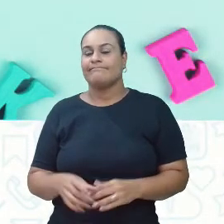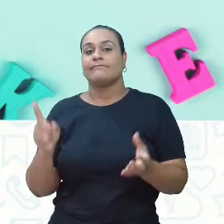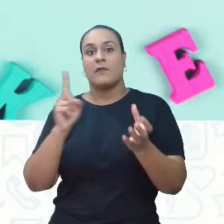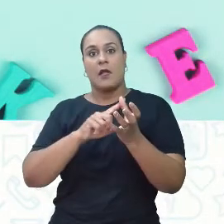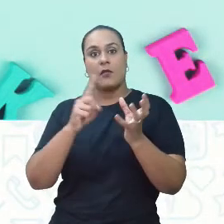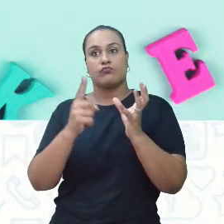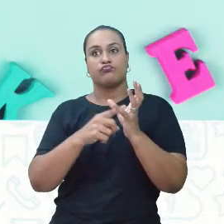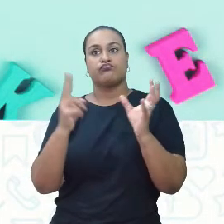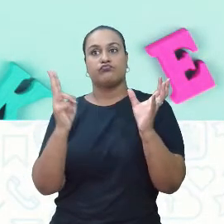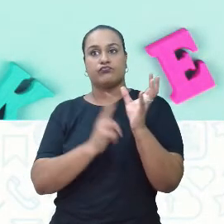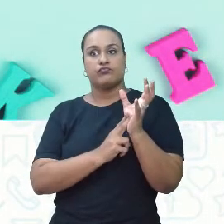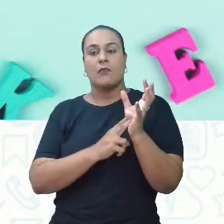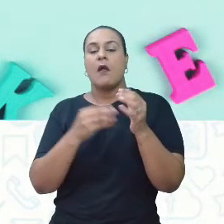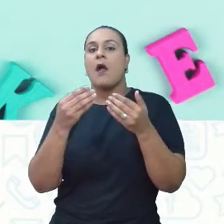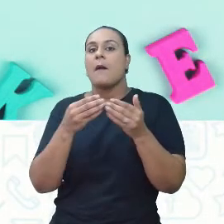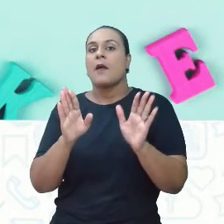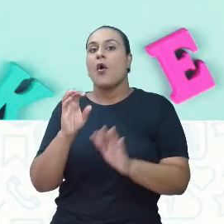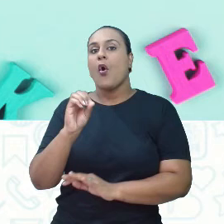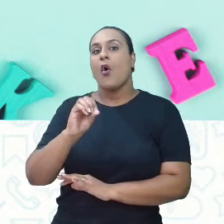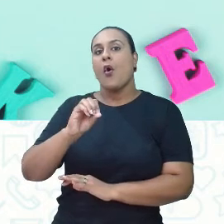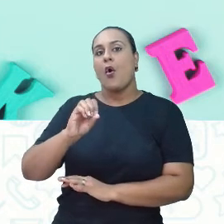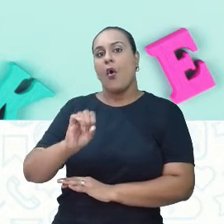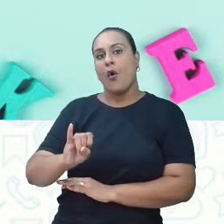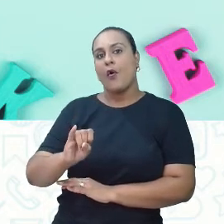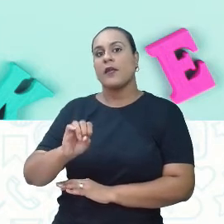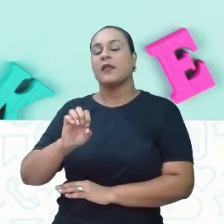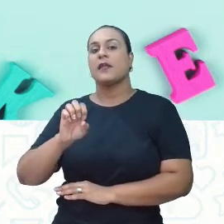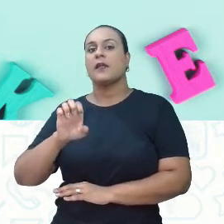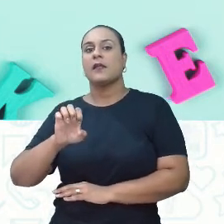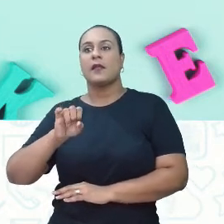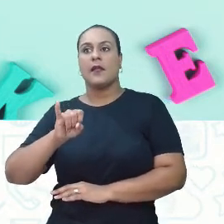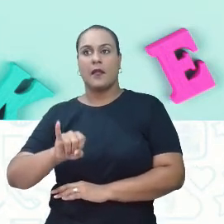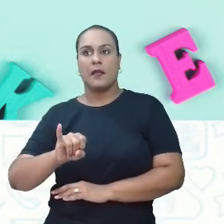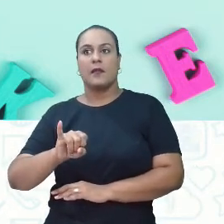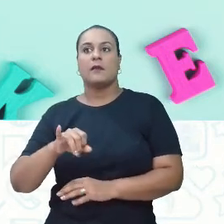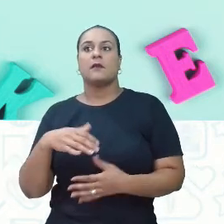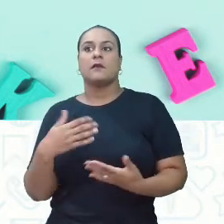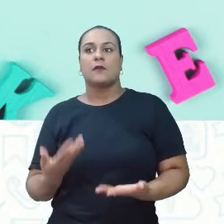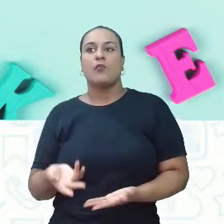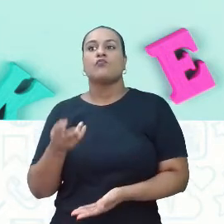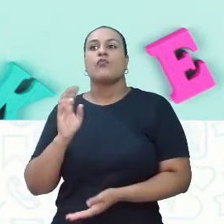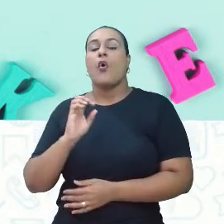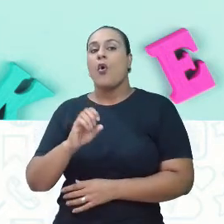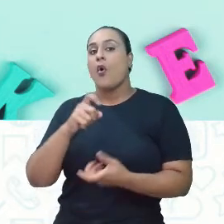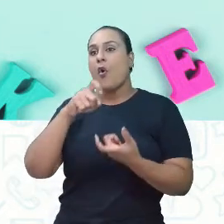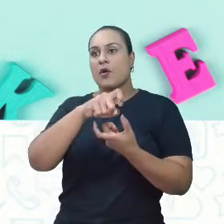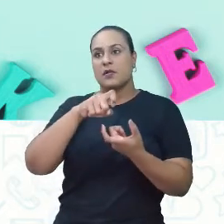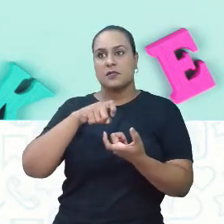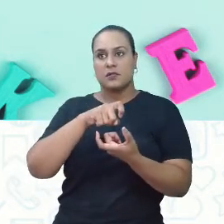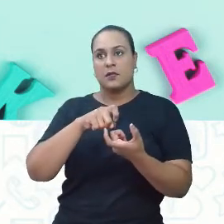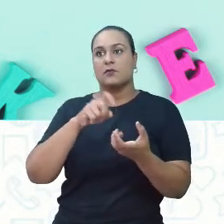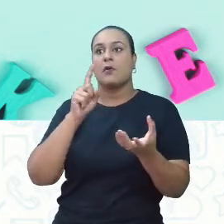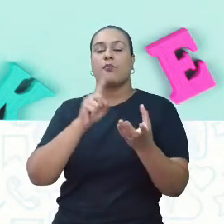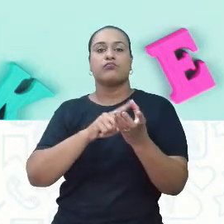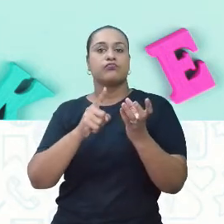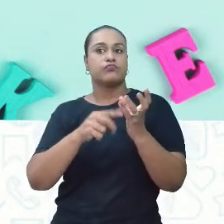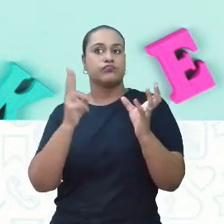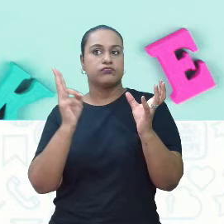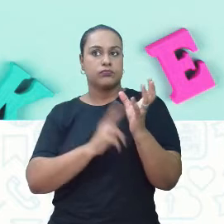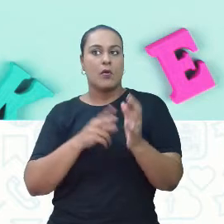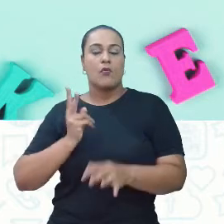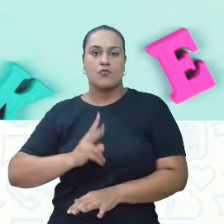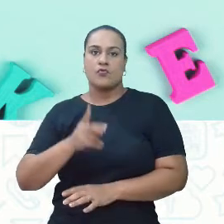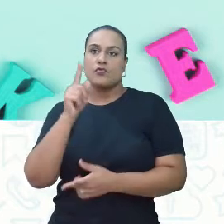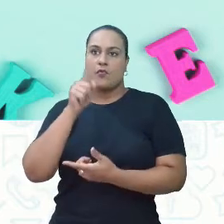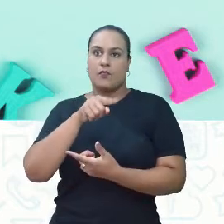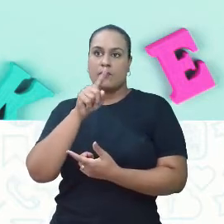ei. Nas palavras oxítonas, esses ditongos continuam acentuados. Então, ó, eu tenho palavras paroxítonas cujo